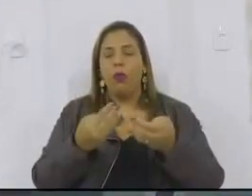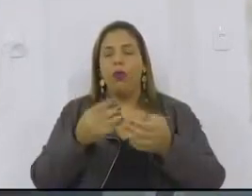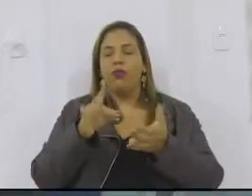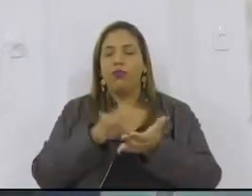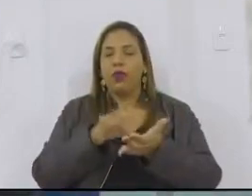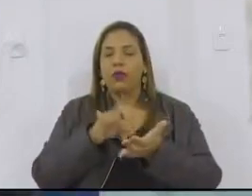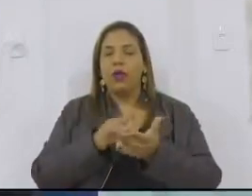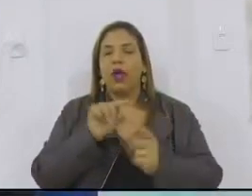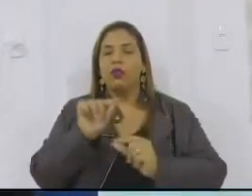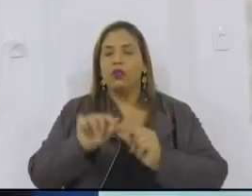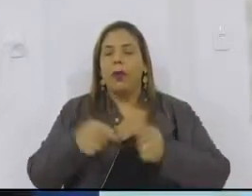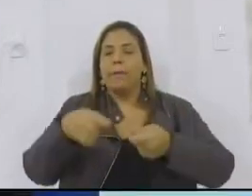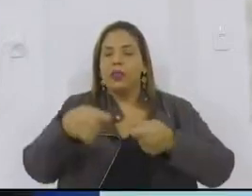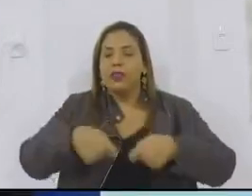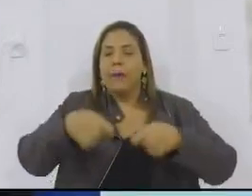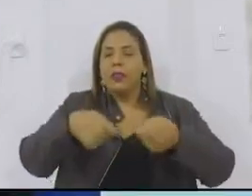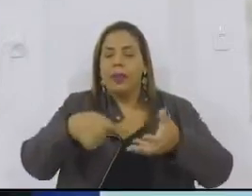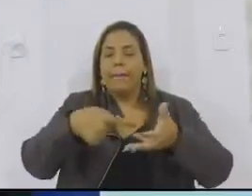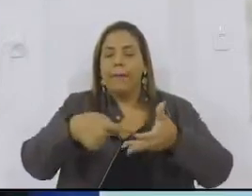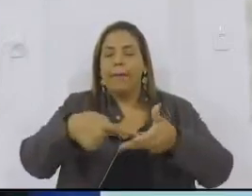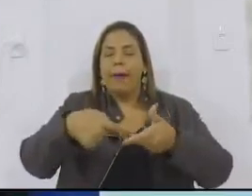às necessidades locais.